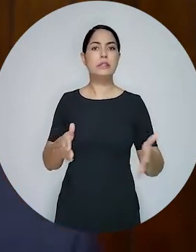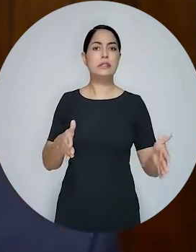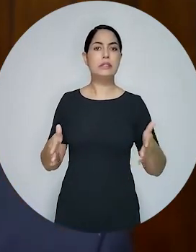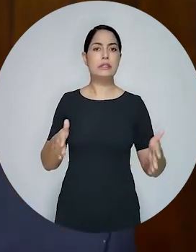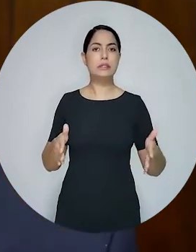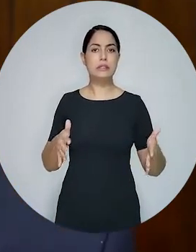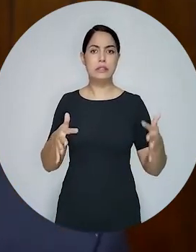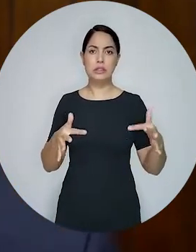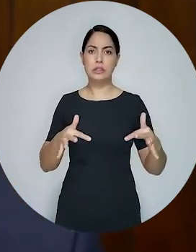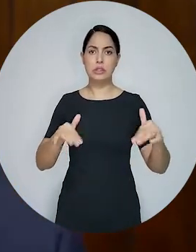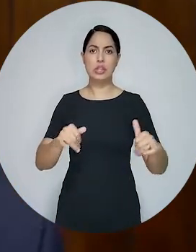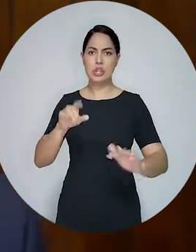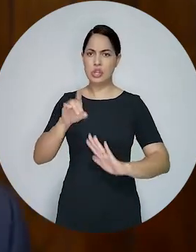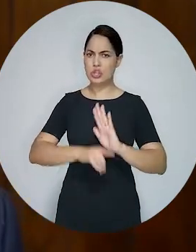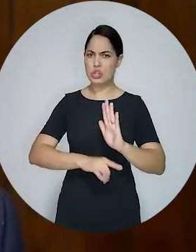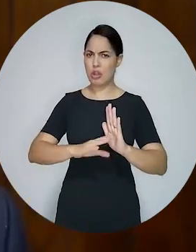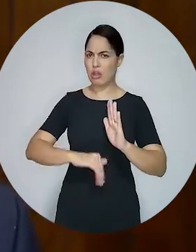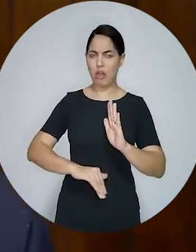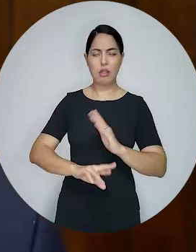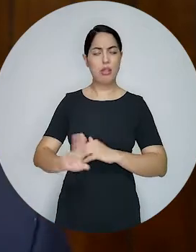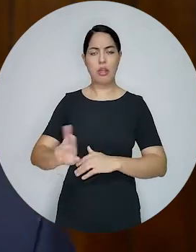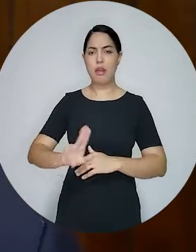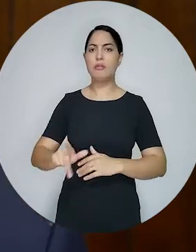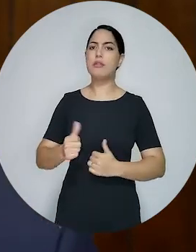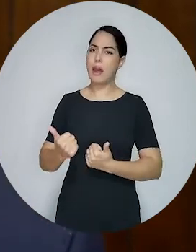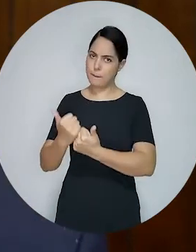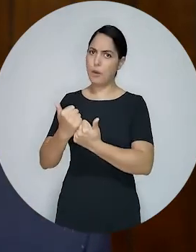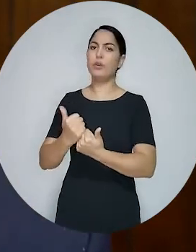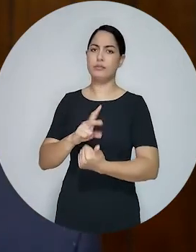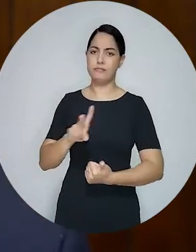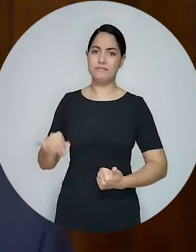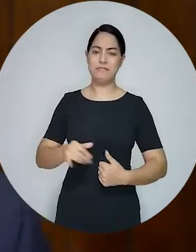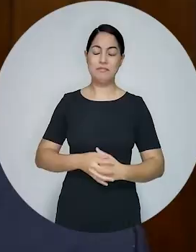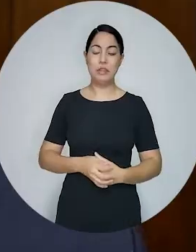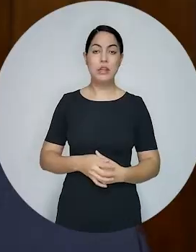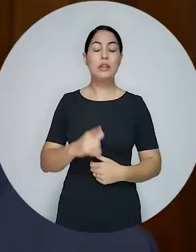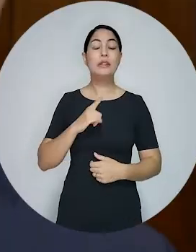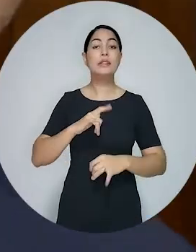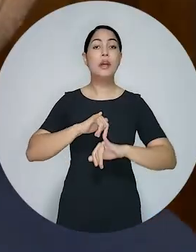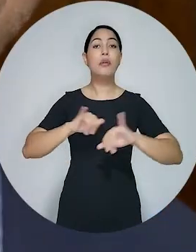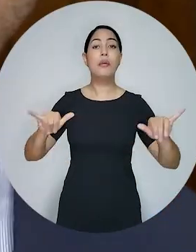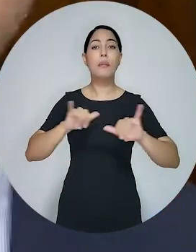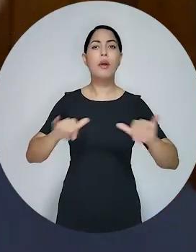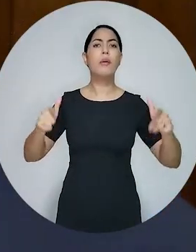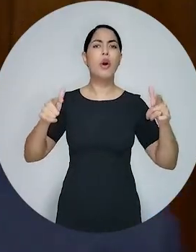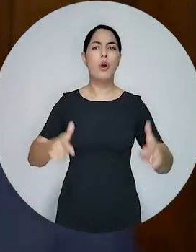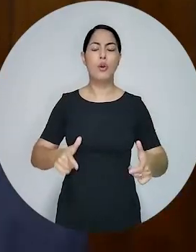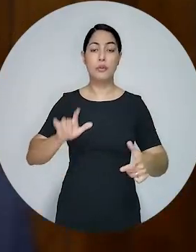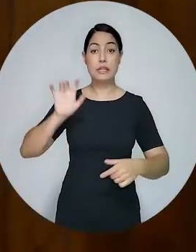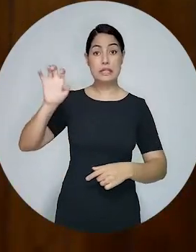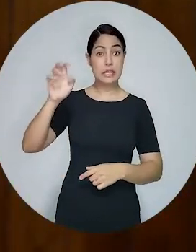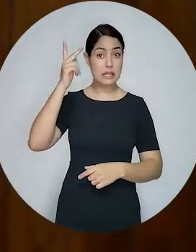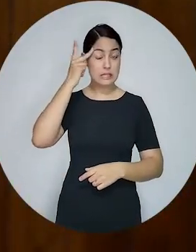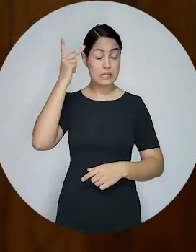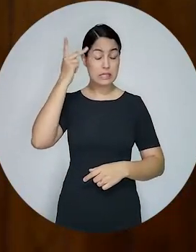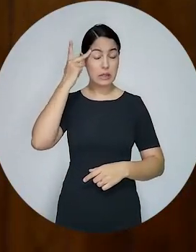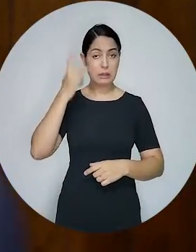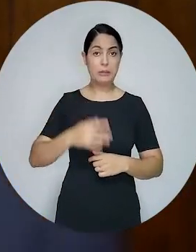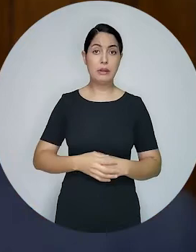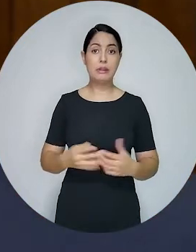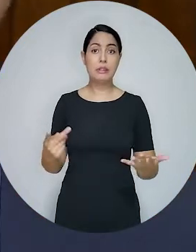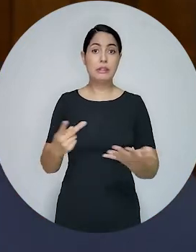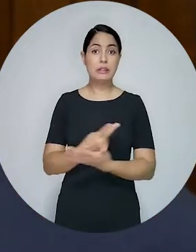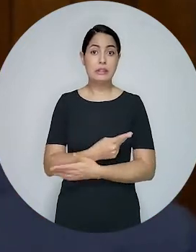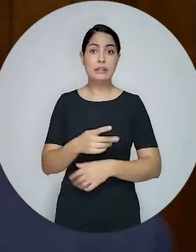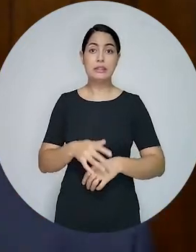adoecer, não terá ele, jurisdicionado, seus direitos desprotegidos. Tivemos casos muito polêmicos, um em São Paulo, em